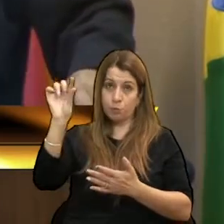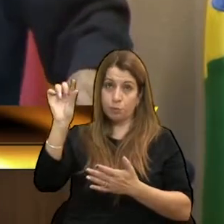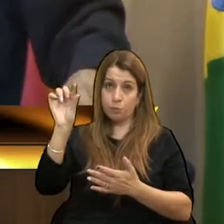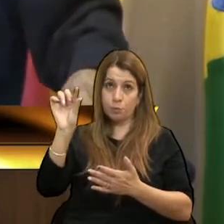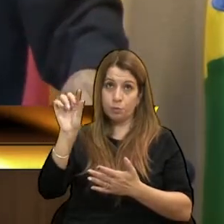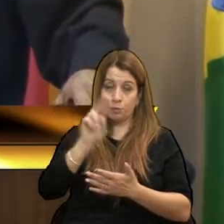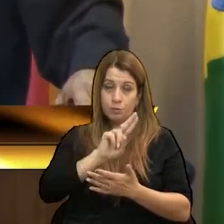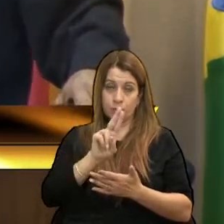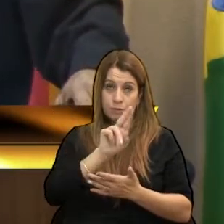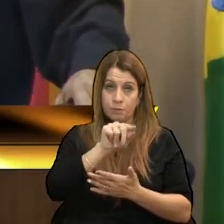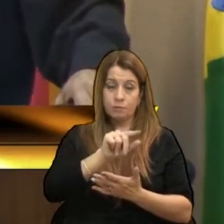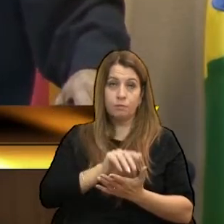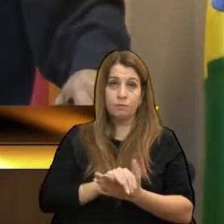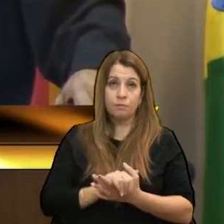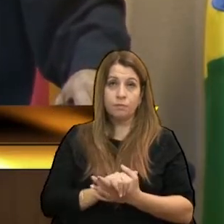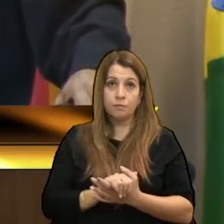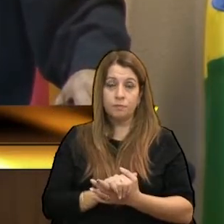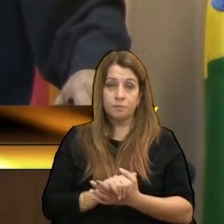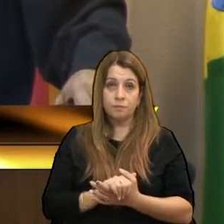citado por